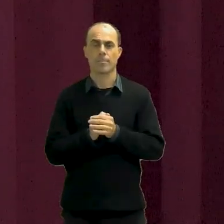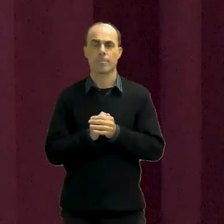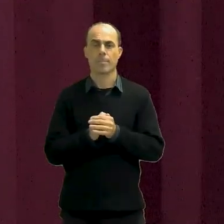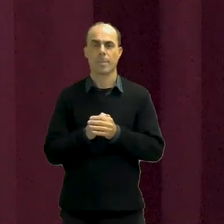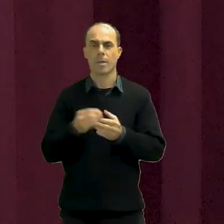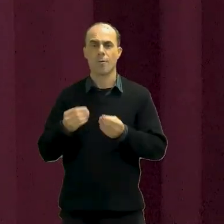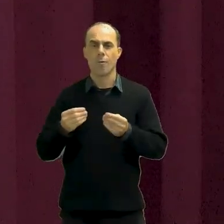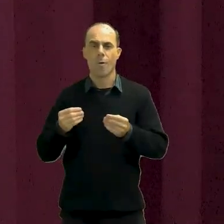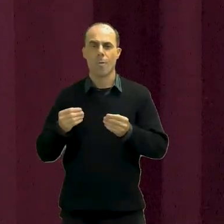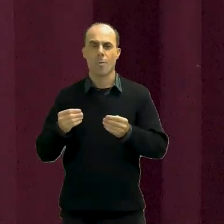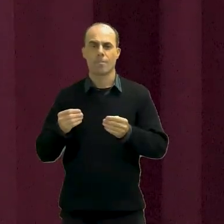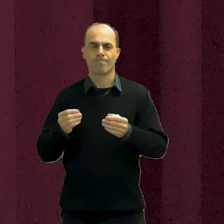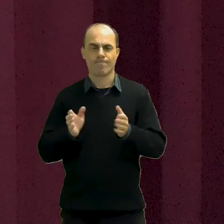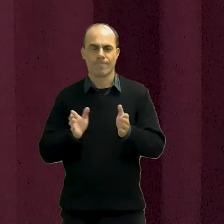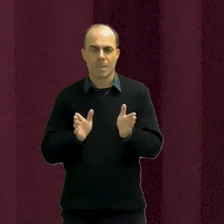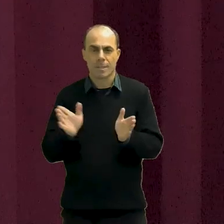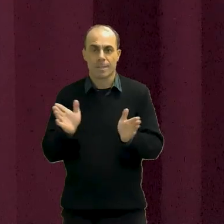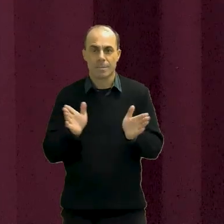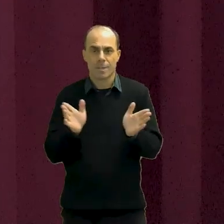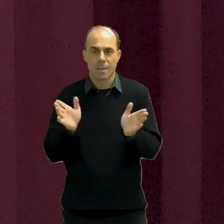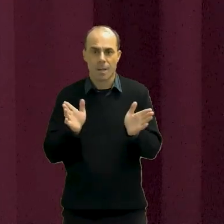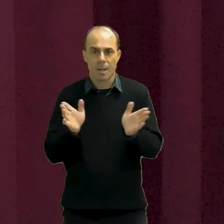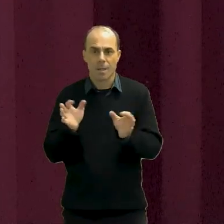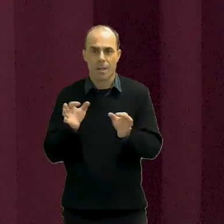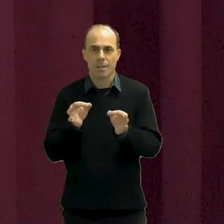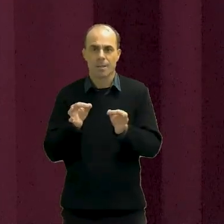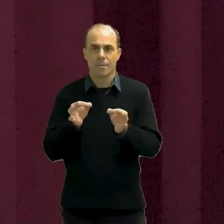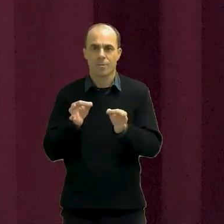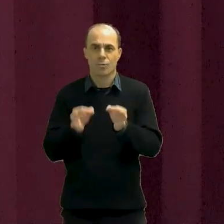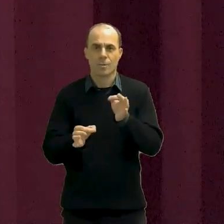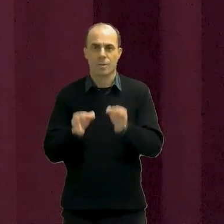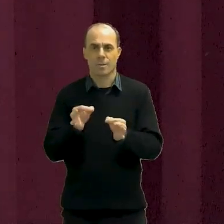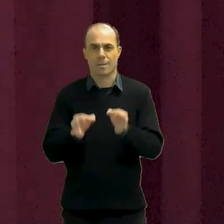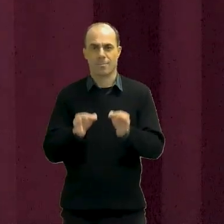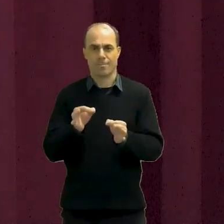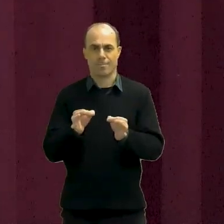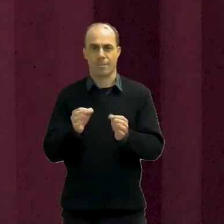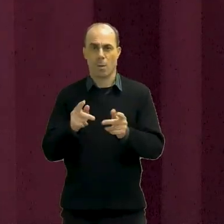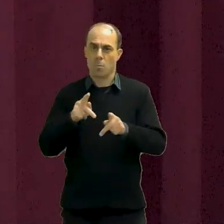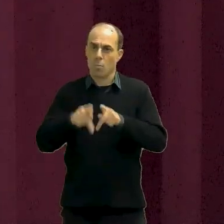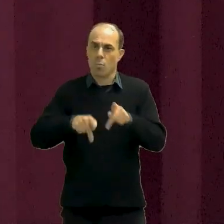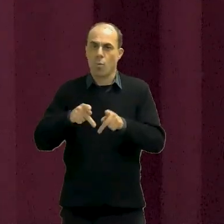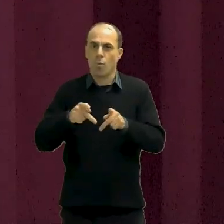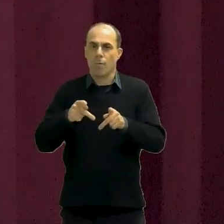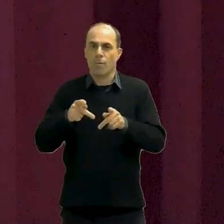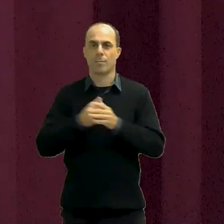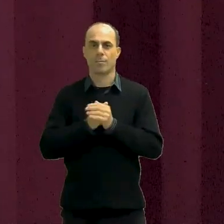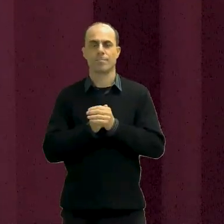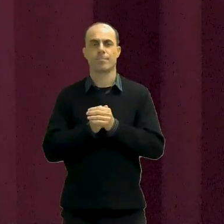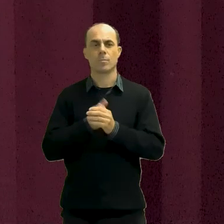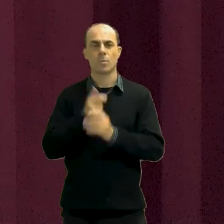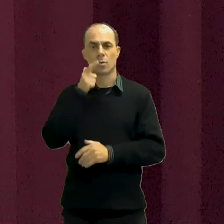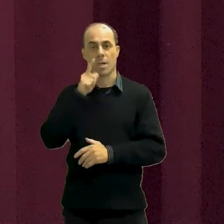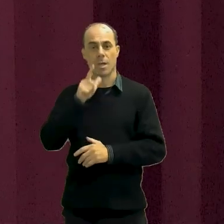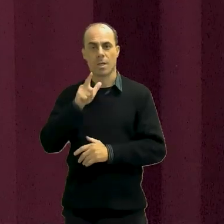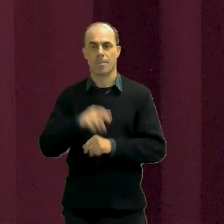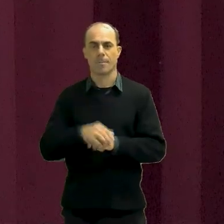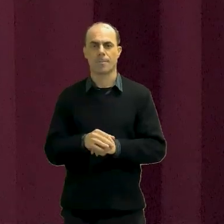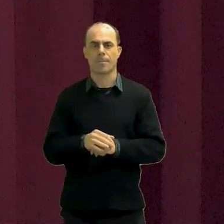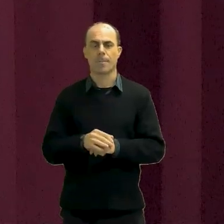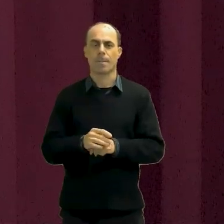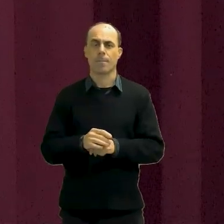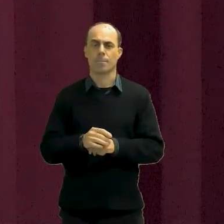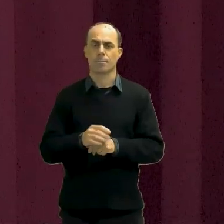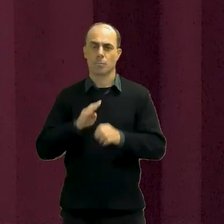o acesso à justiça o acesso ao Ministério Público pra população essa é a nossa função e e no bairro Tatuquara só